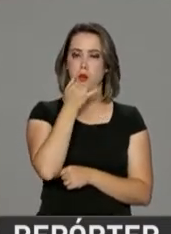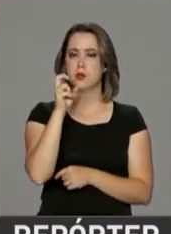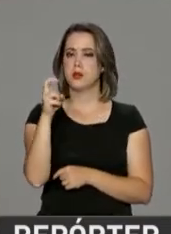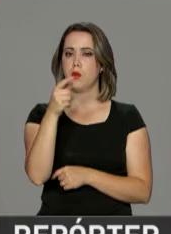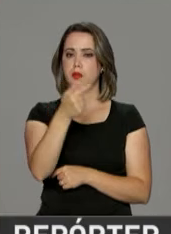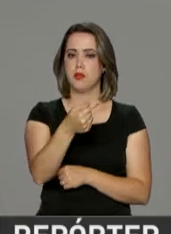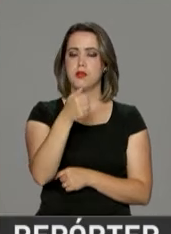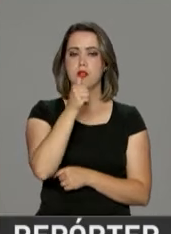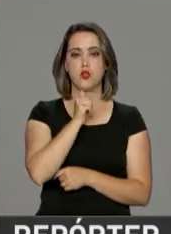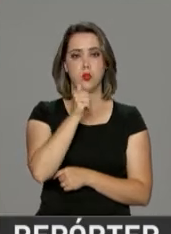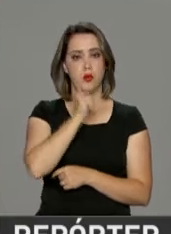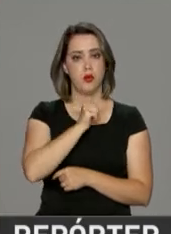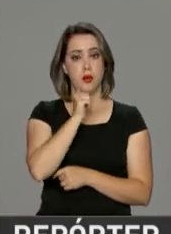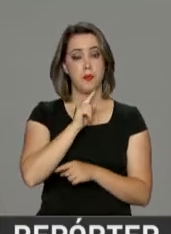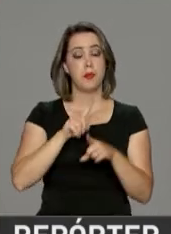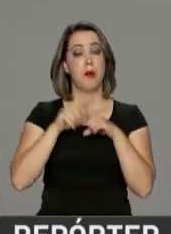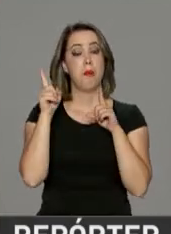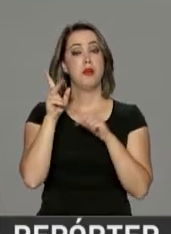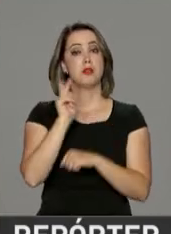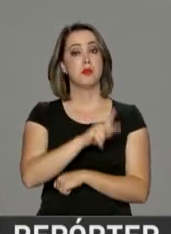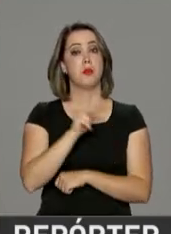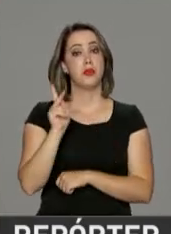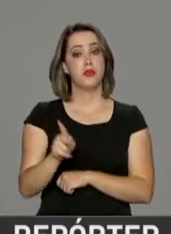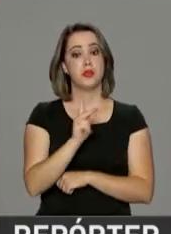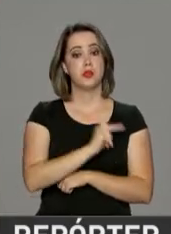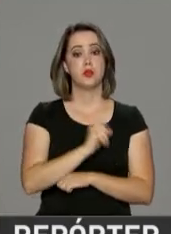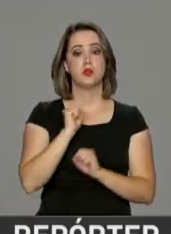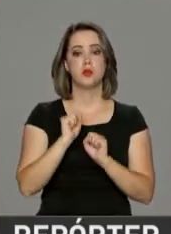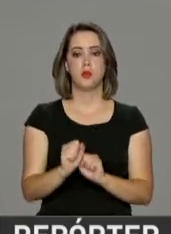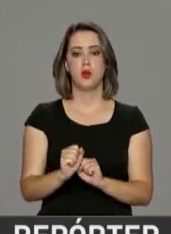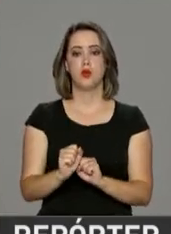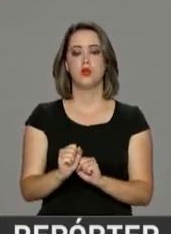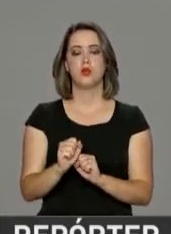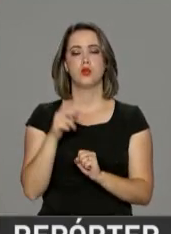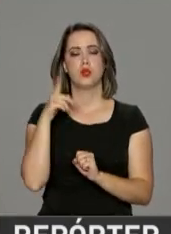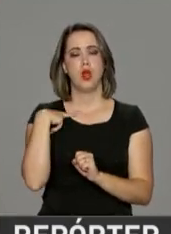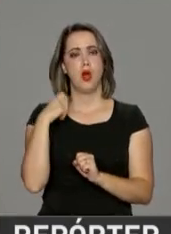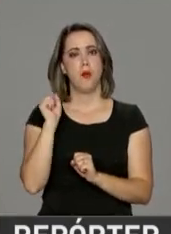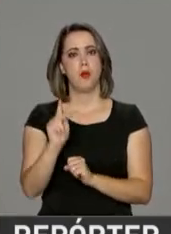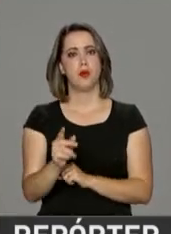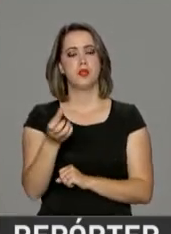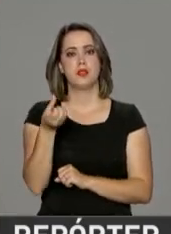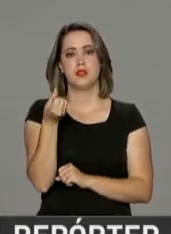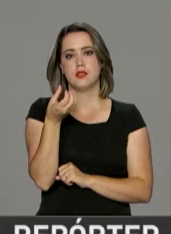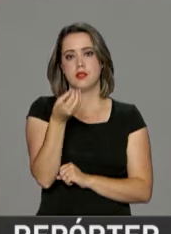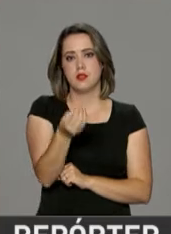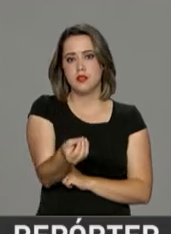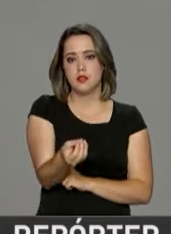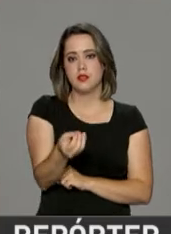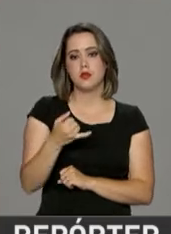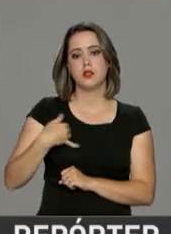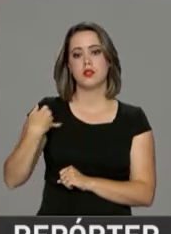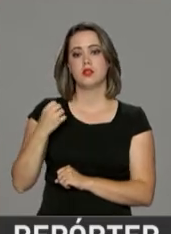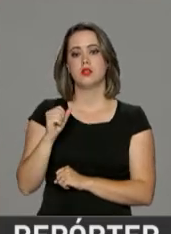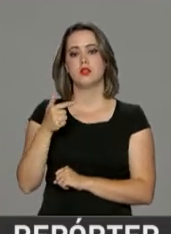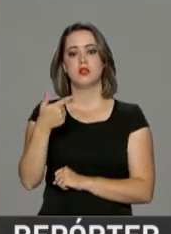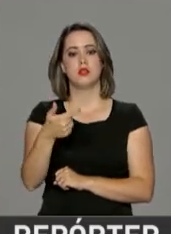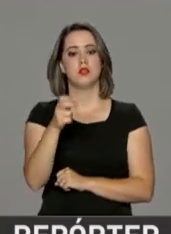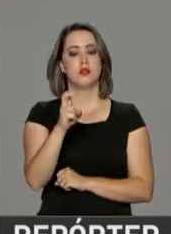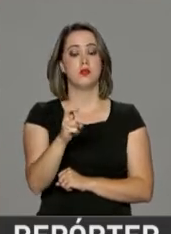mulheres. Já professores e professoras poderão se aposentar com 60 anos e 25 anos de